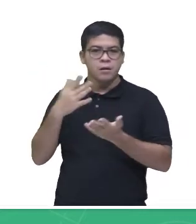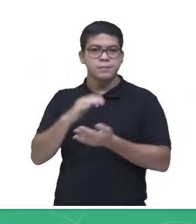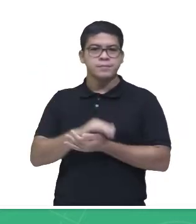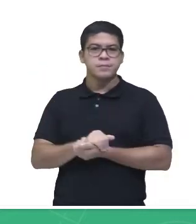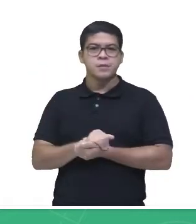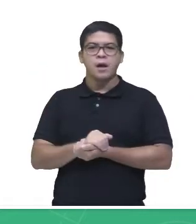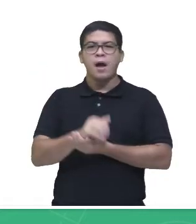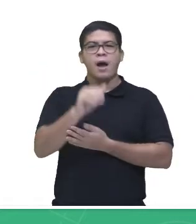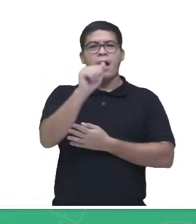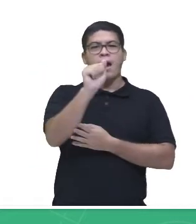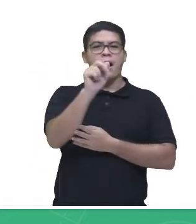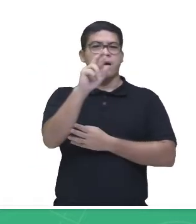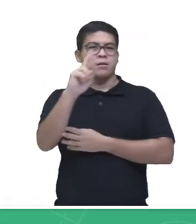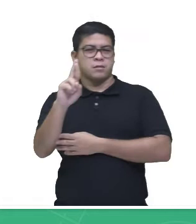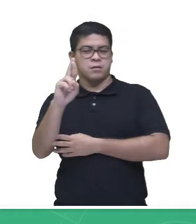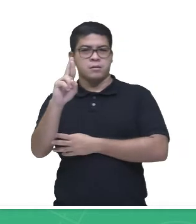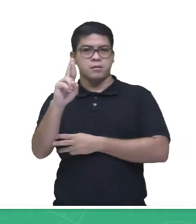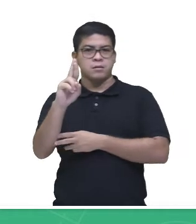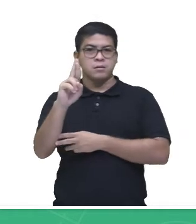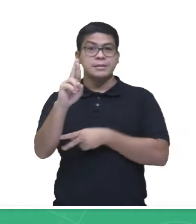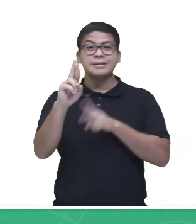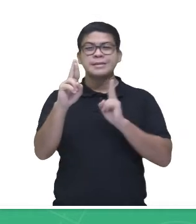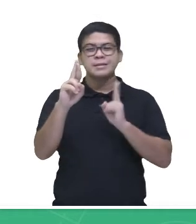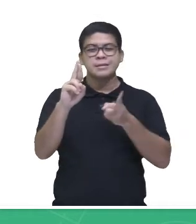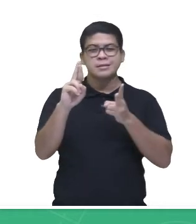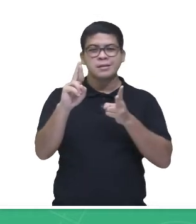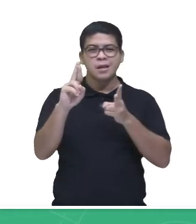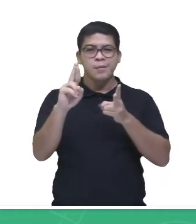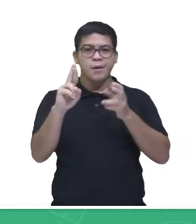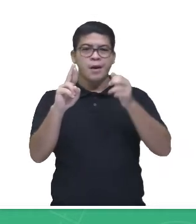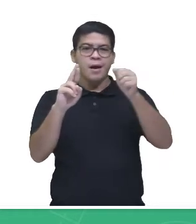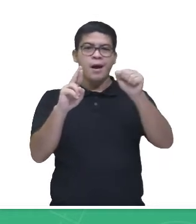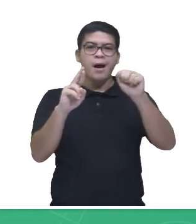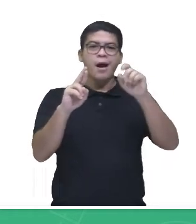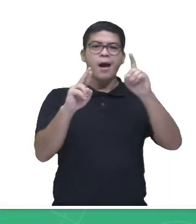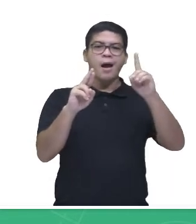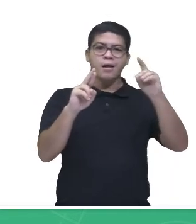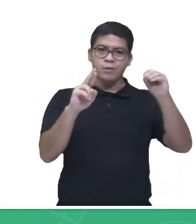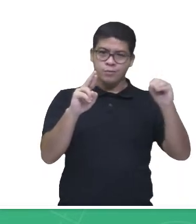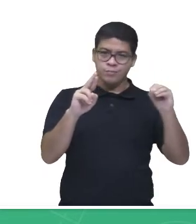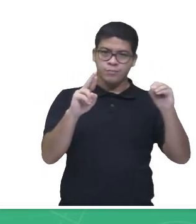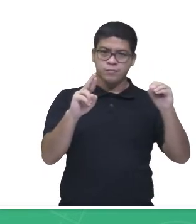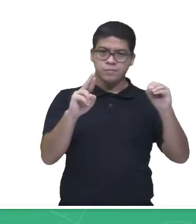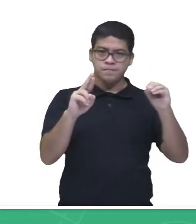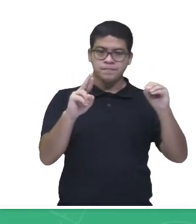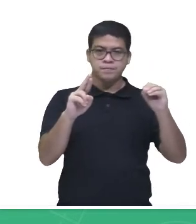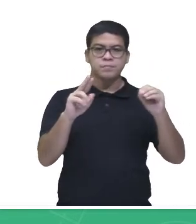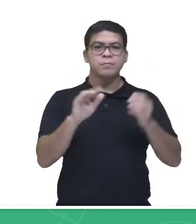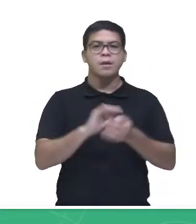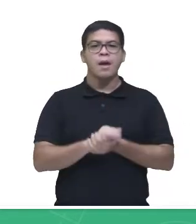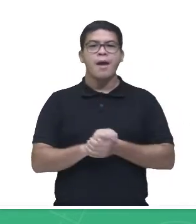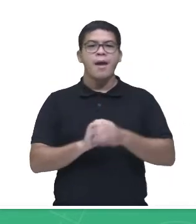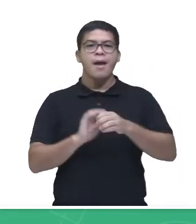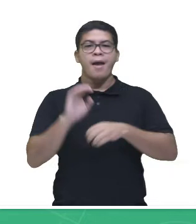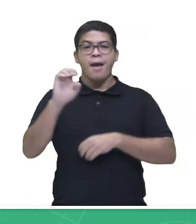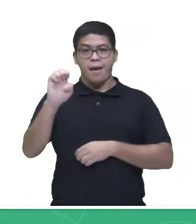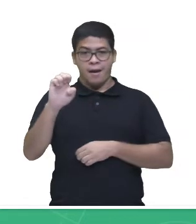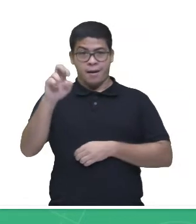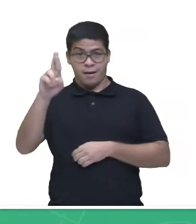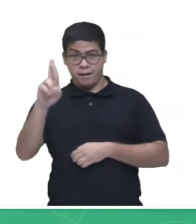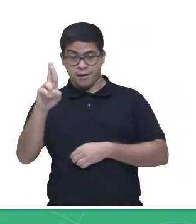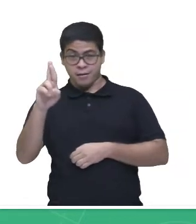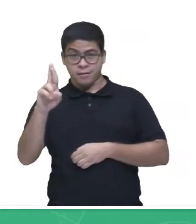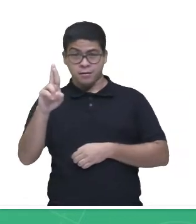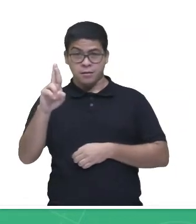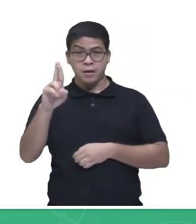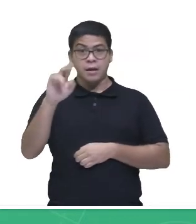o particípio sempre vai ser ado. No português também, né, pessoal? Todo mundo sabe disso. Se o verbo termina em ER